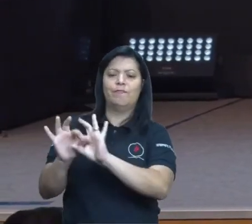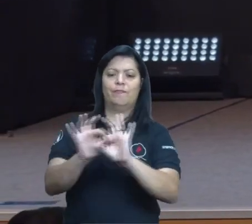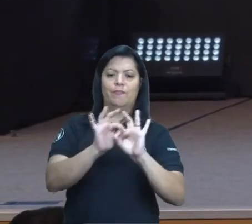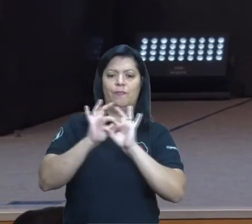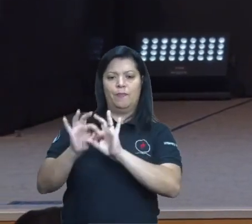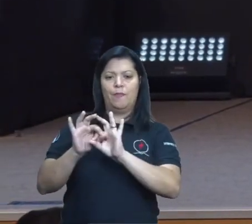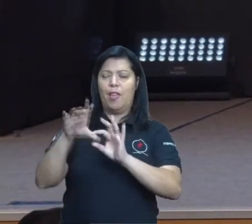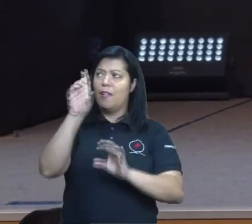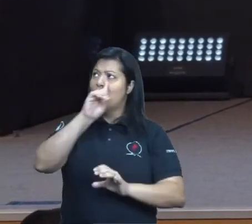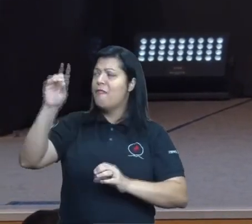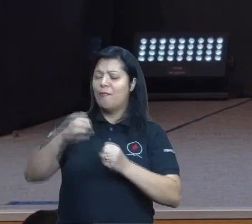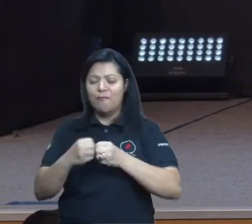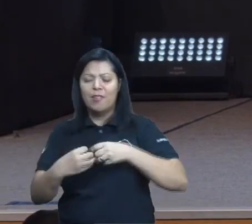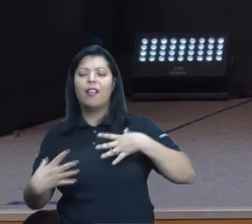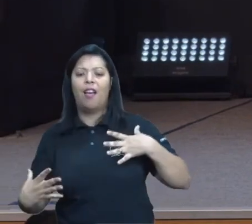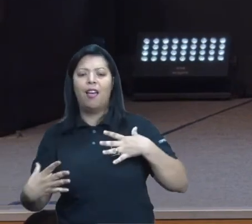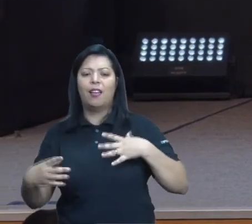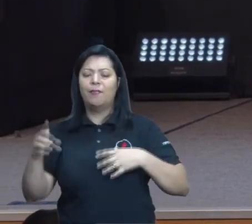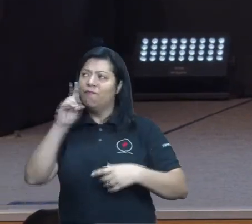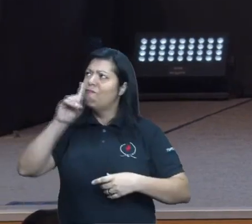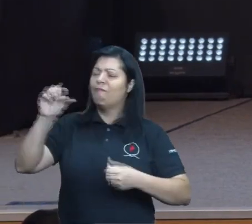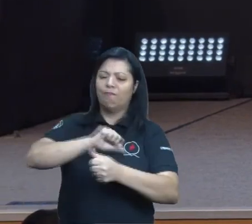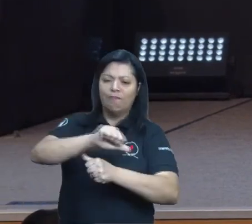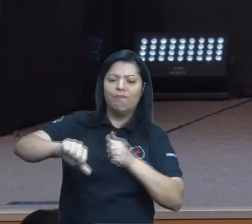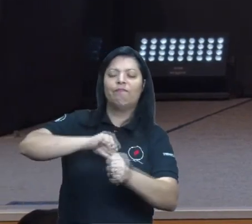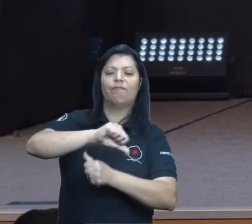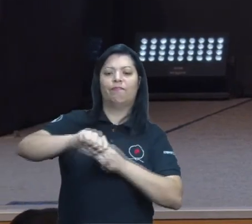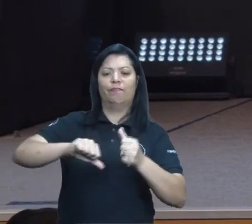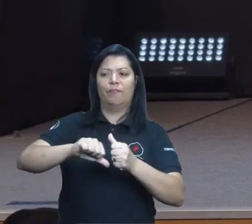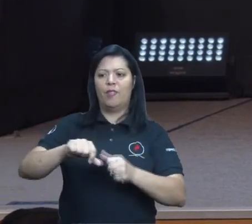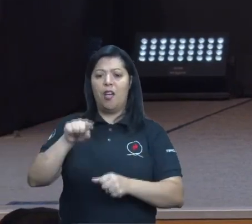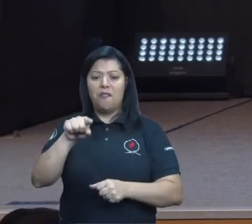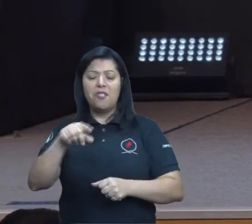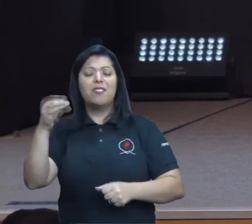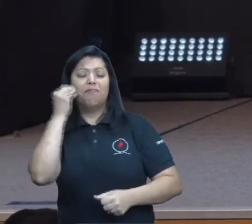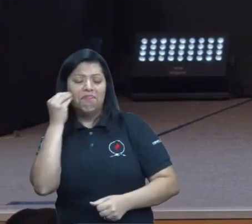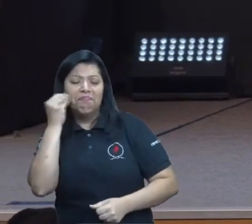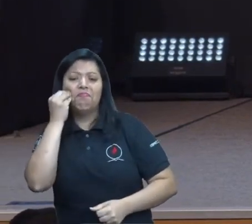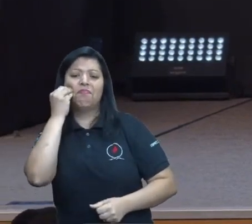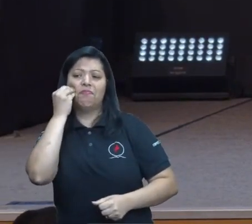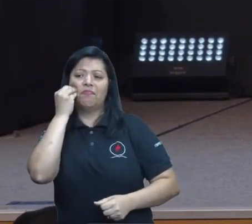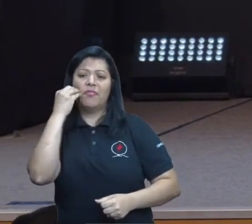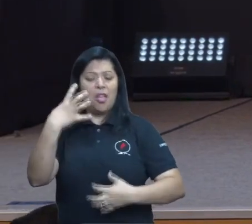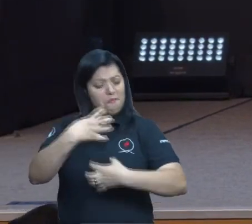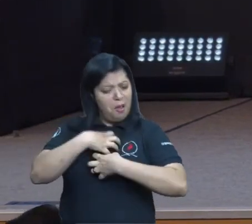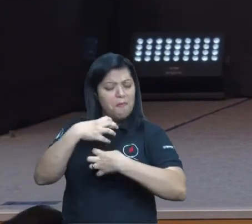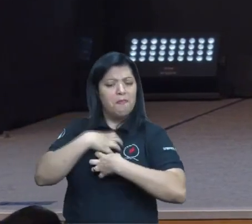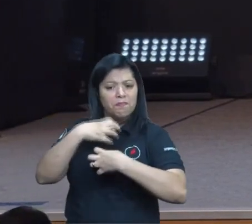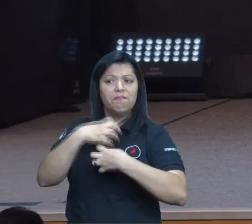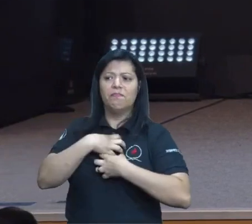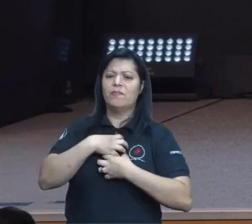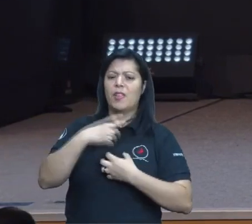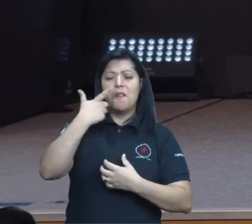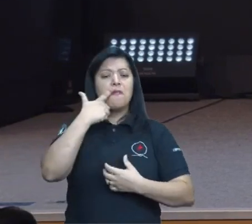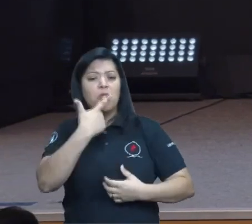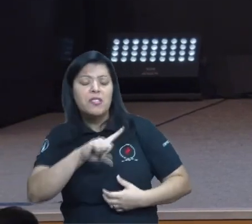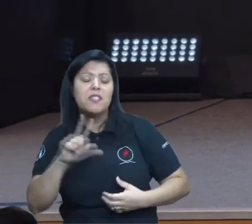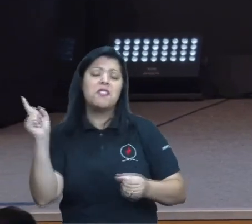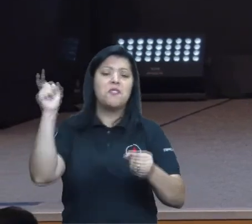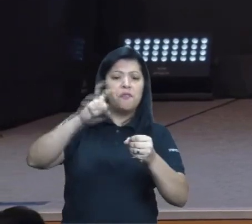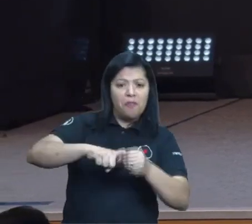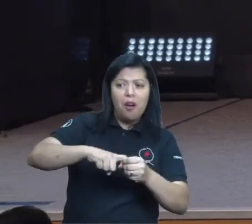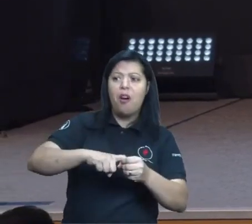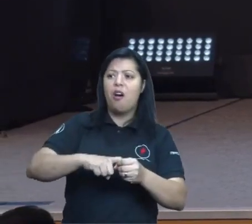Restauração tentou do seu jeito da sua maneira promover reencontros restaurar coisas salvar situações